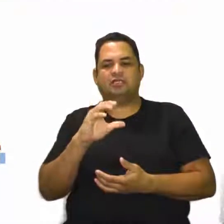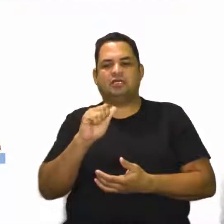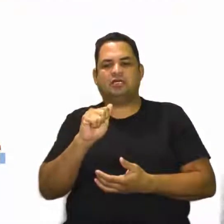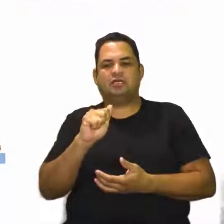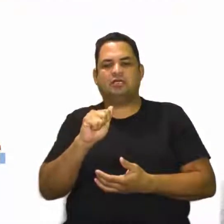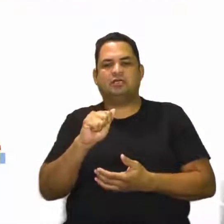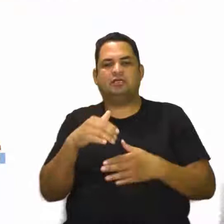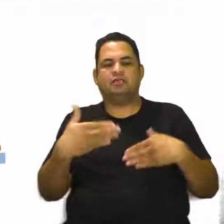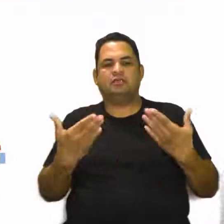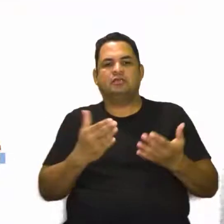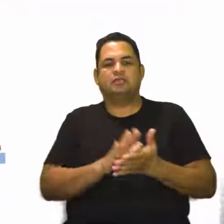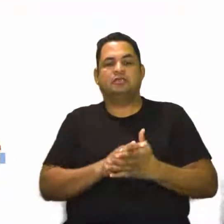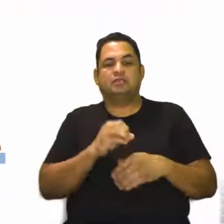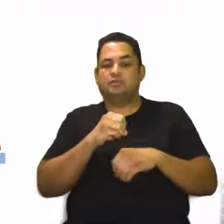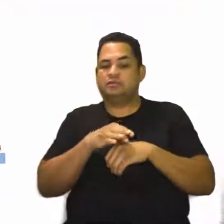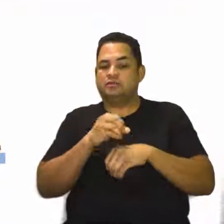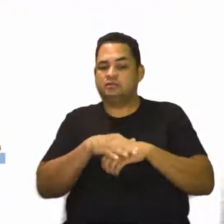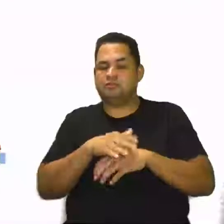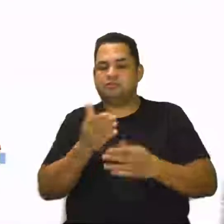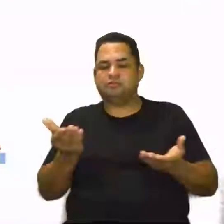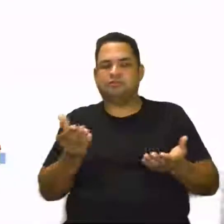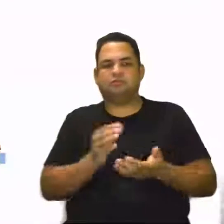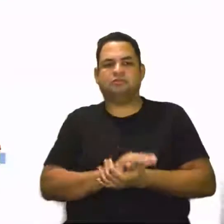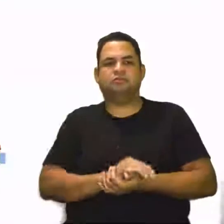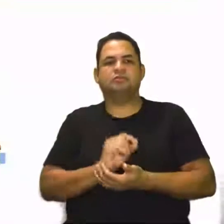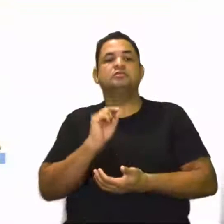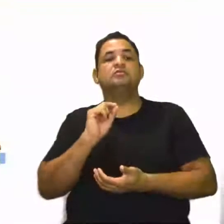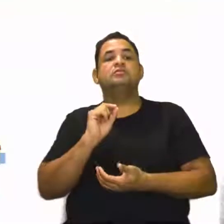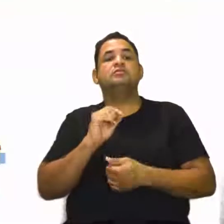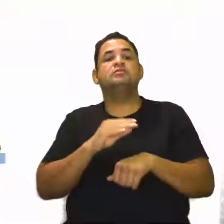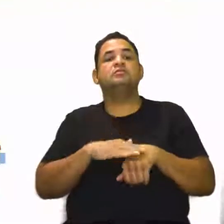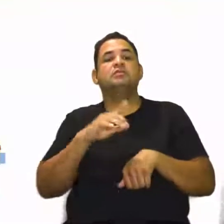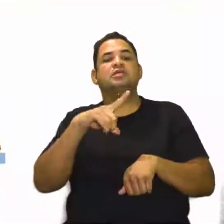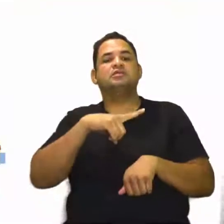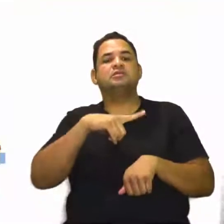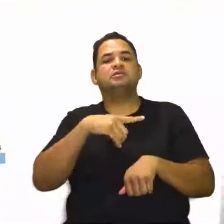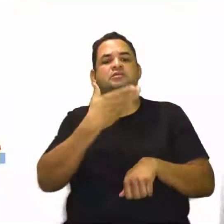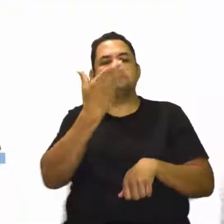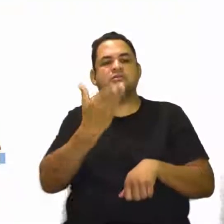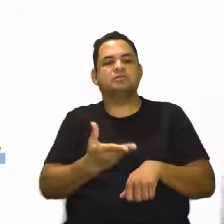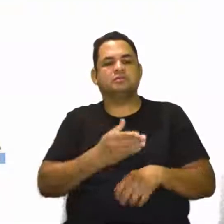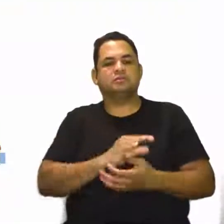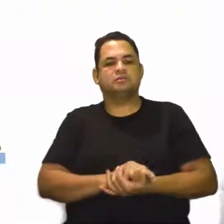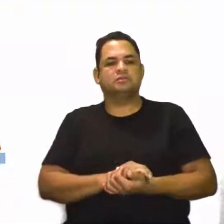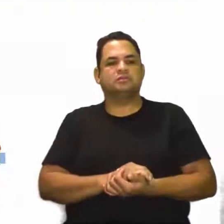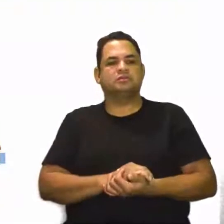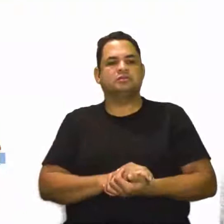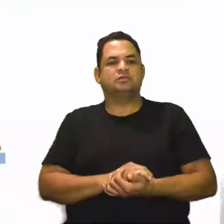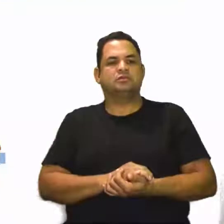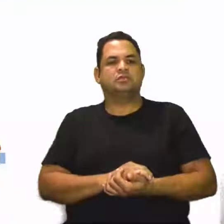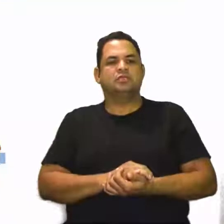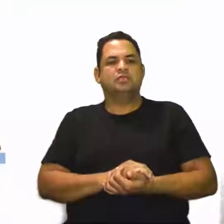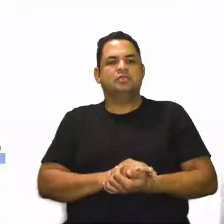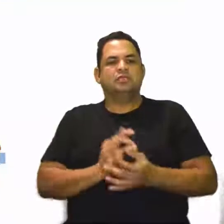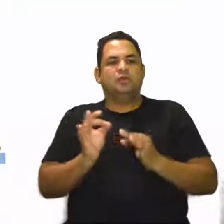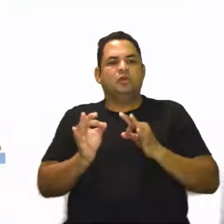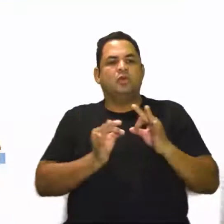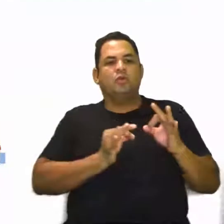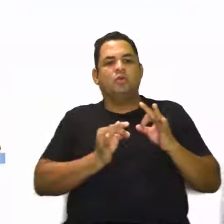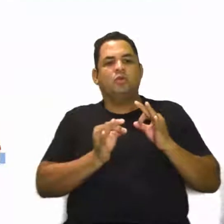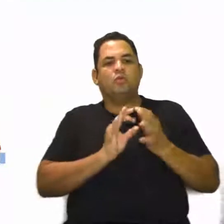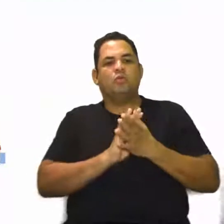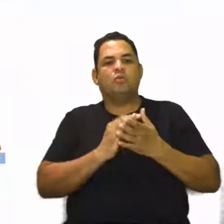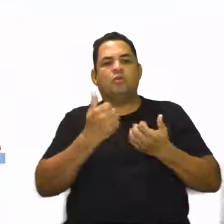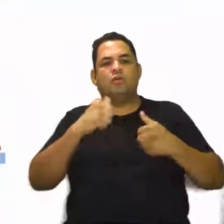professora Elisângela dando dica aí para você. E o que mais? O que mais que a gente viu, professora Iris? Nós vimos aí as formas de